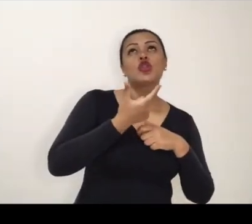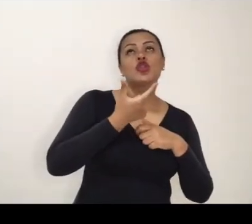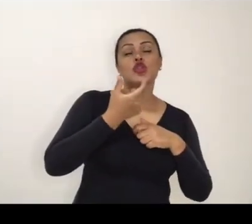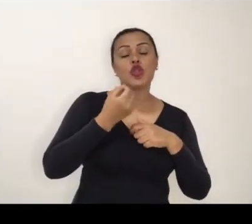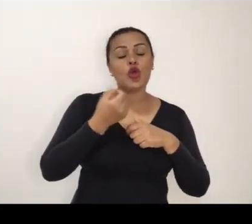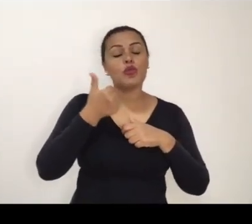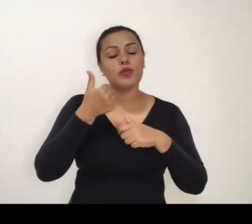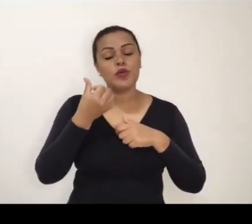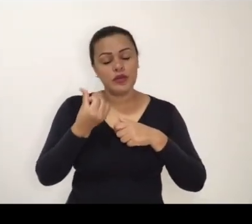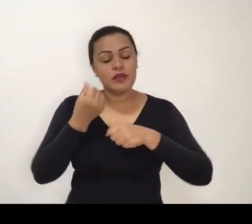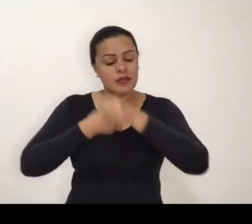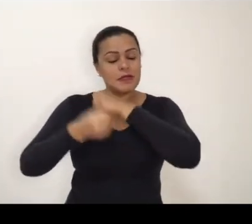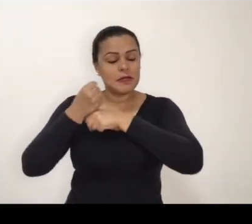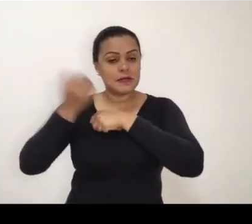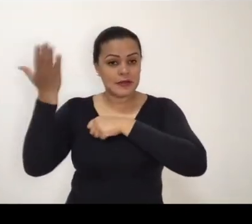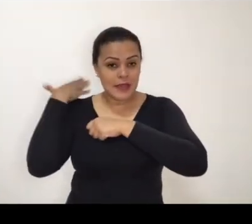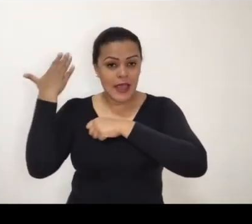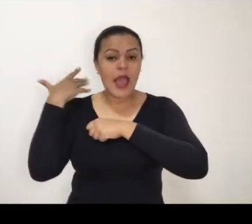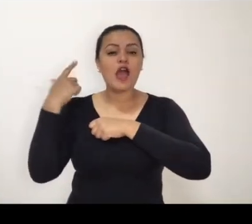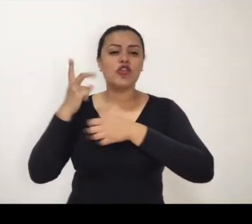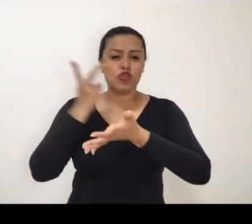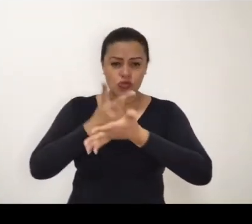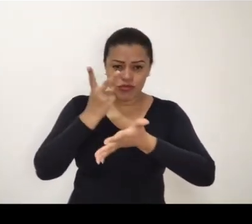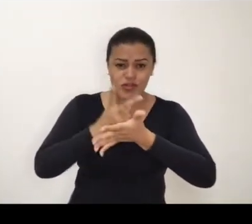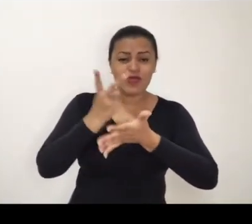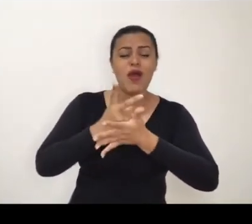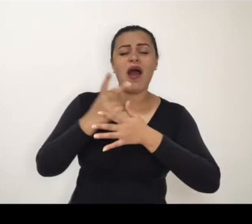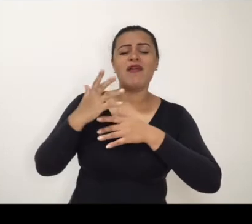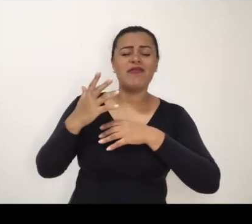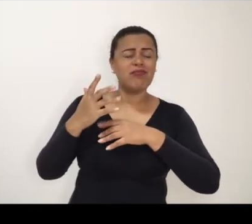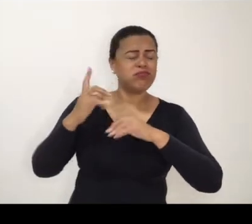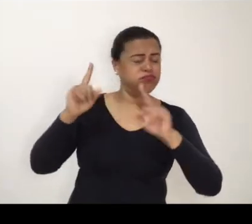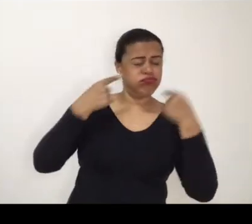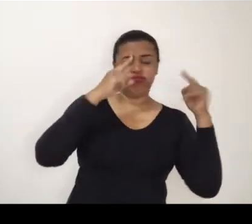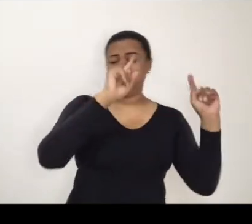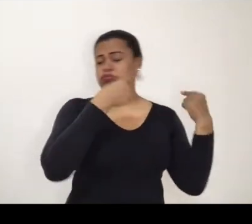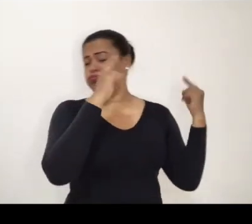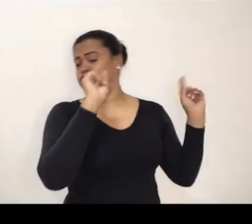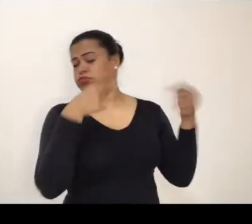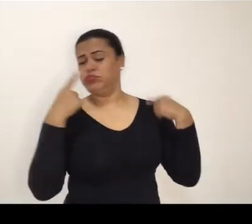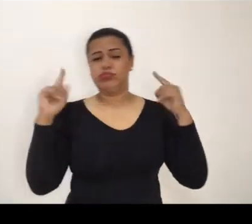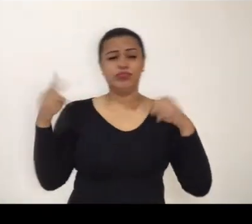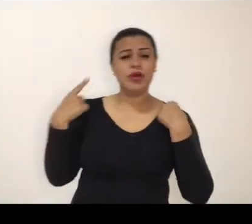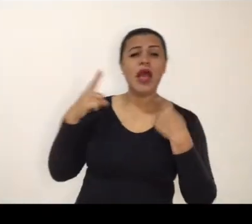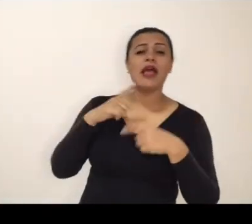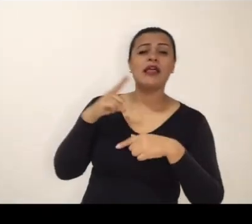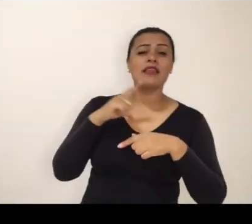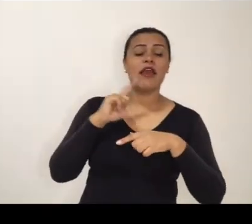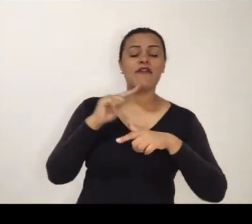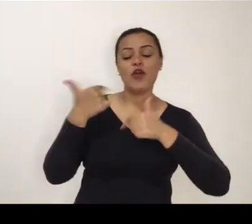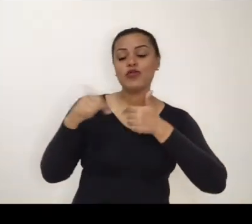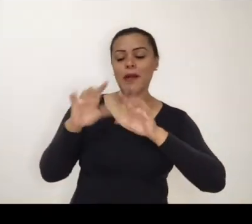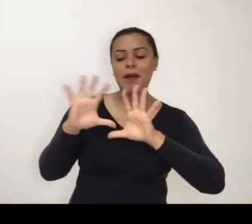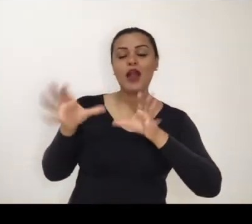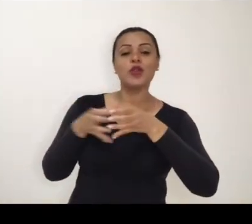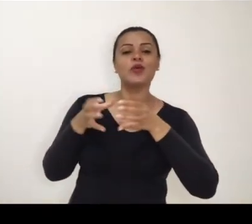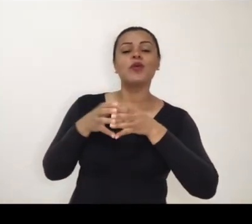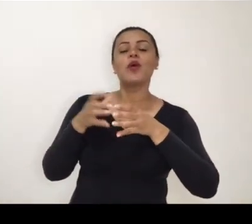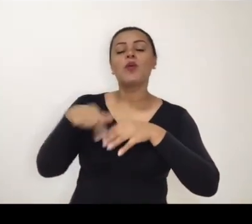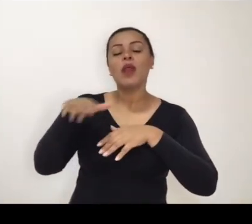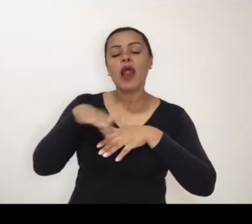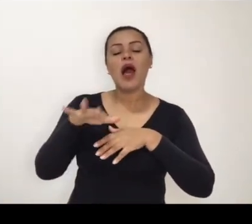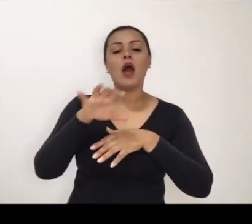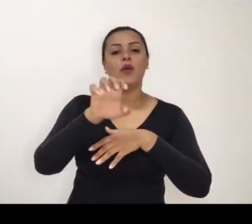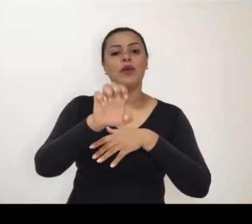2016, a gente estava lá ainda sob essa situação de pressão e a gente fez o trabalho que é o Esbarra, pensando na relação entre